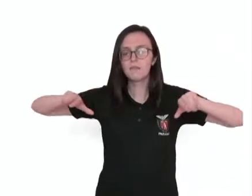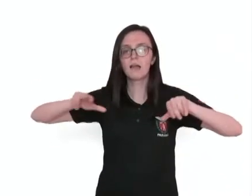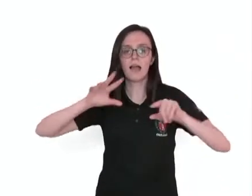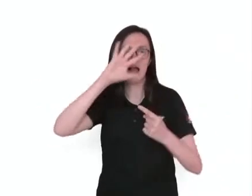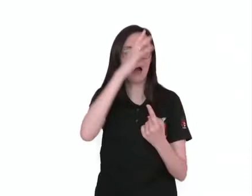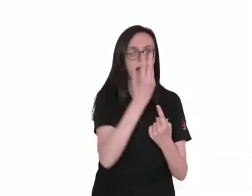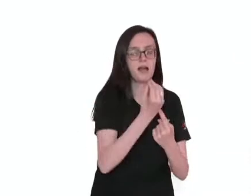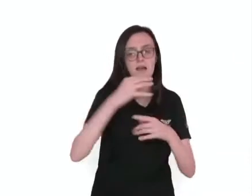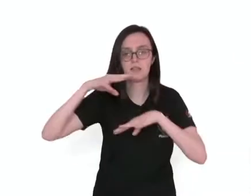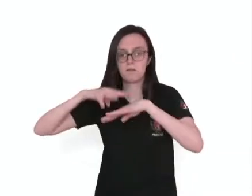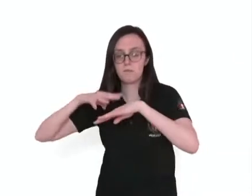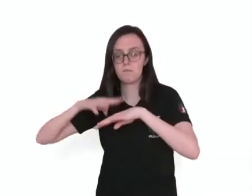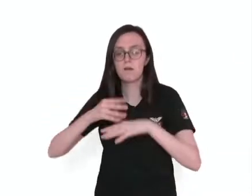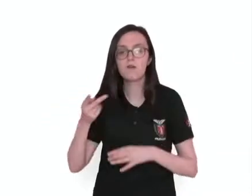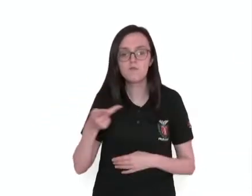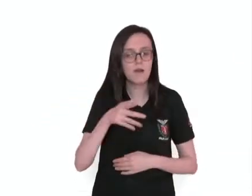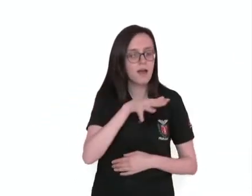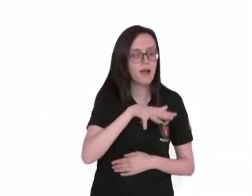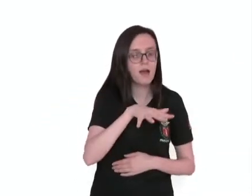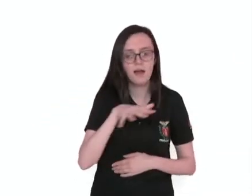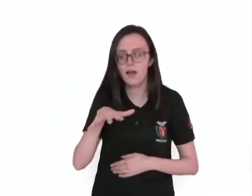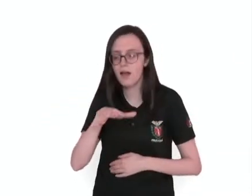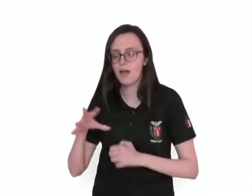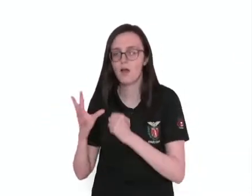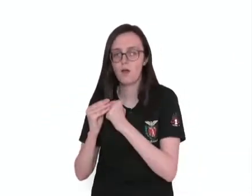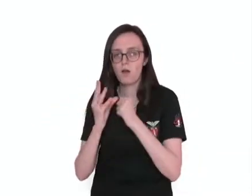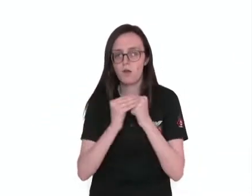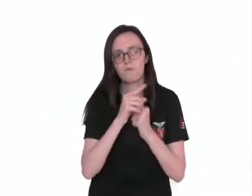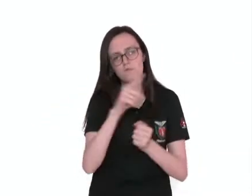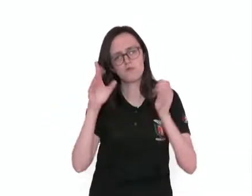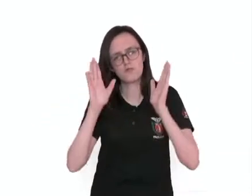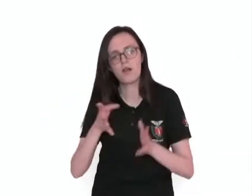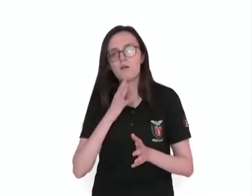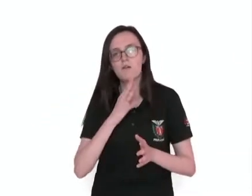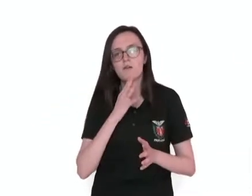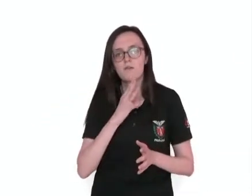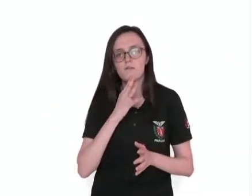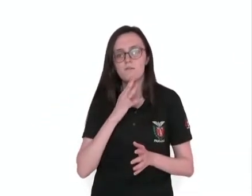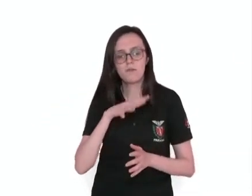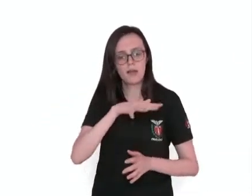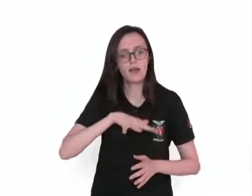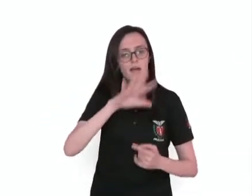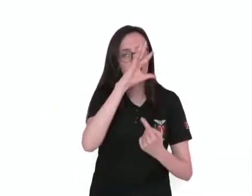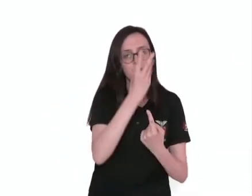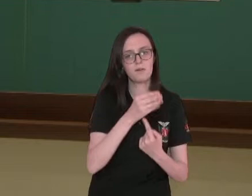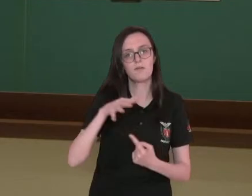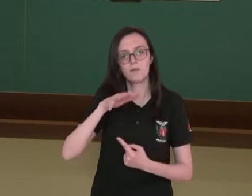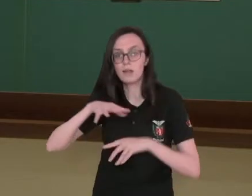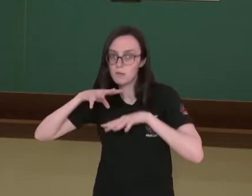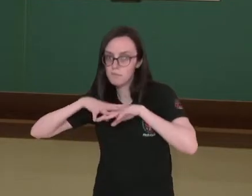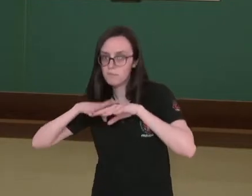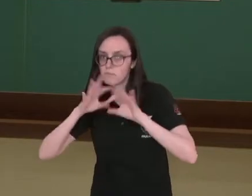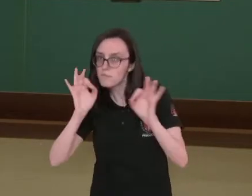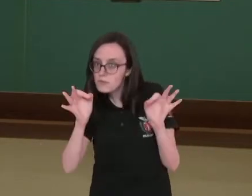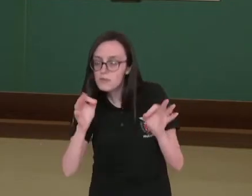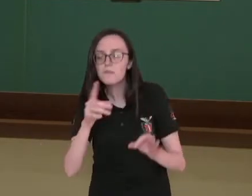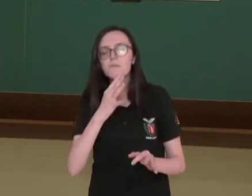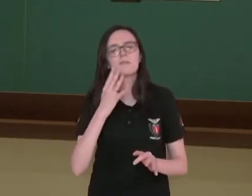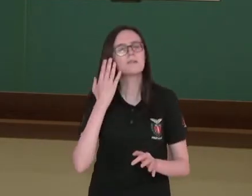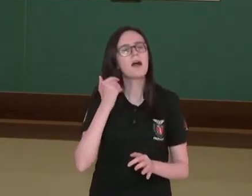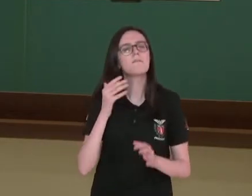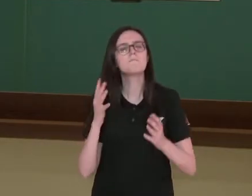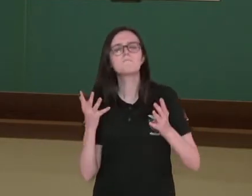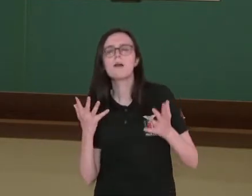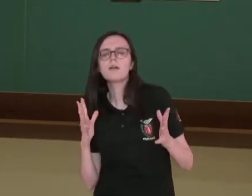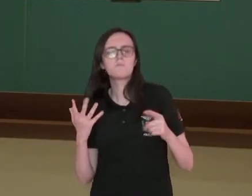matemática. Essas duas áreas do conhecimento, você já conhece, né? A área de artes e a área de matemática. Você sabe mais ou menos o que